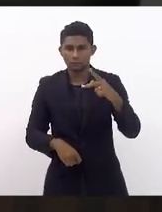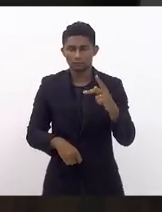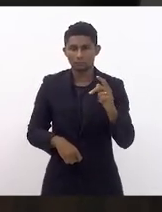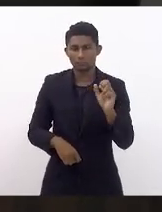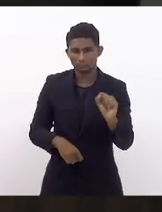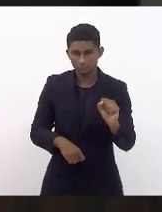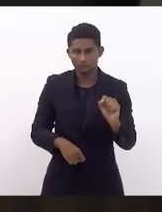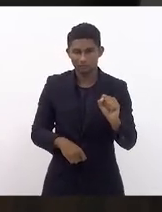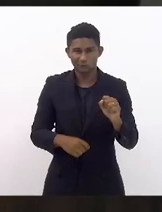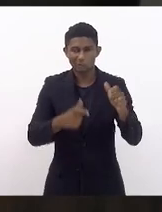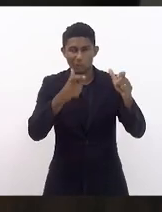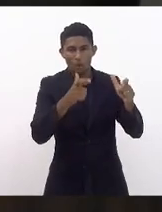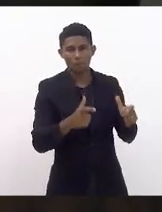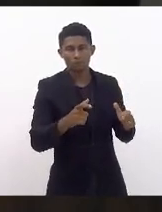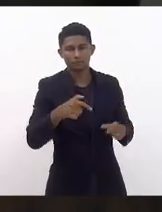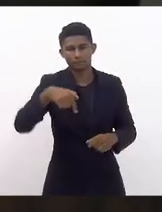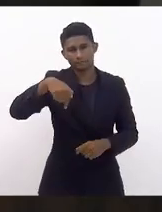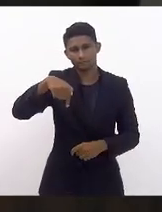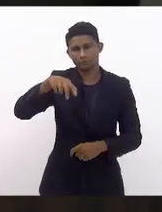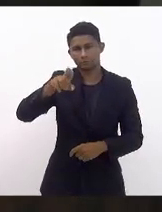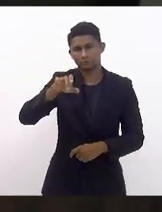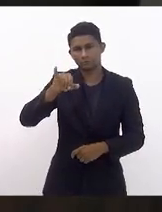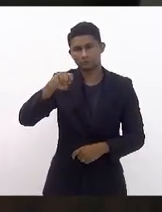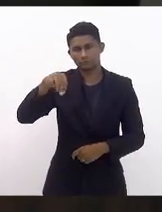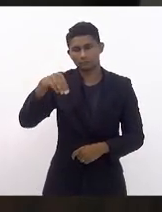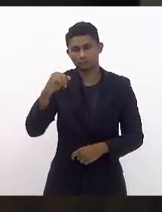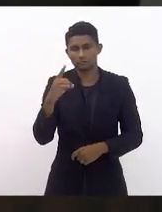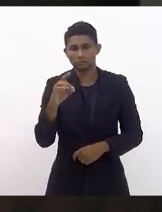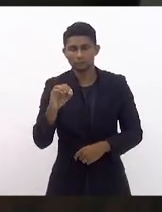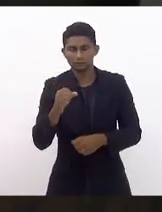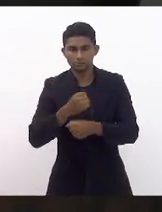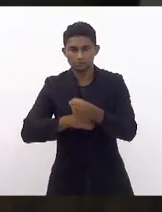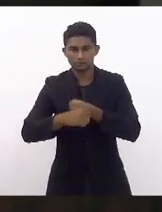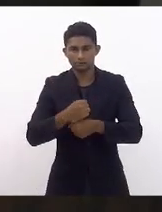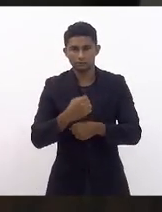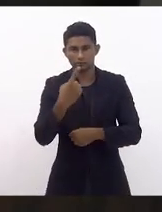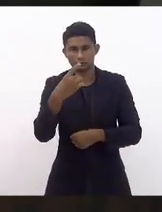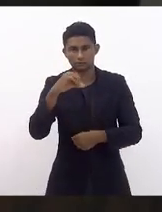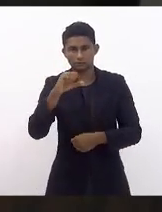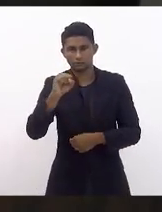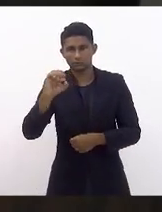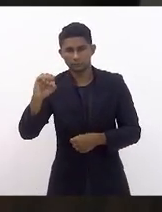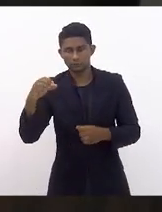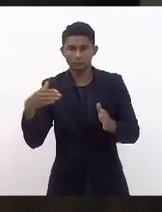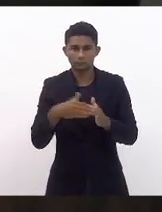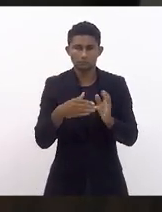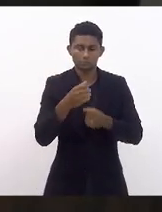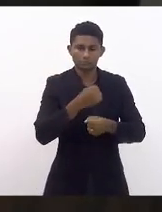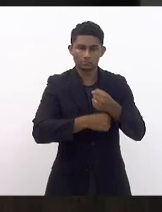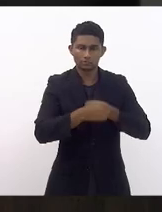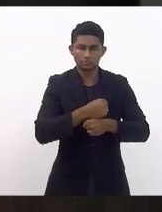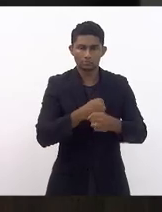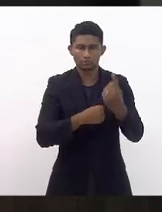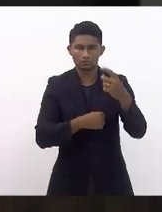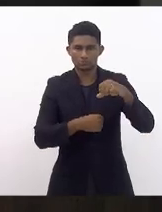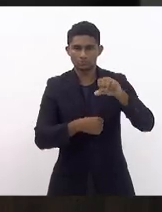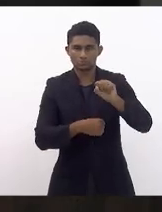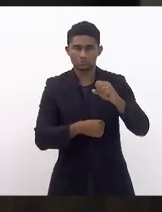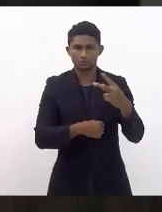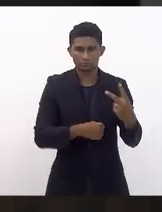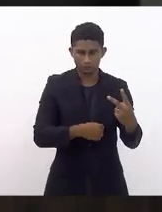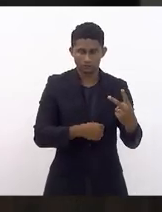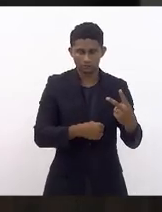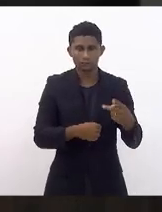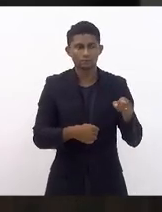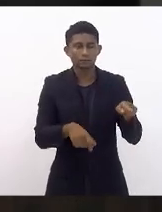de Queimados, de 1980 a 1982. E chefe de patologia clínica do INAMPS, em Nova